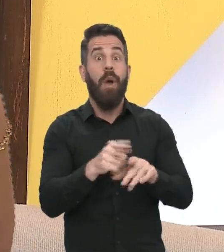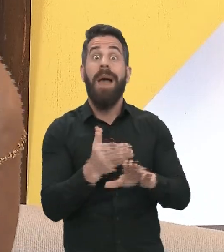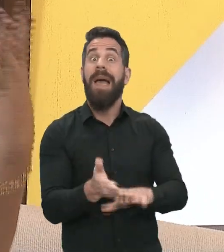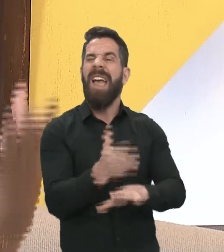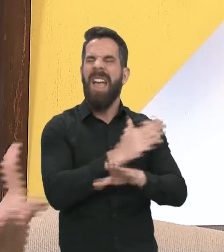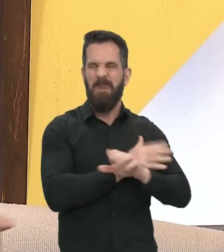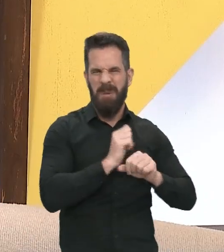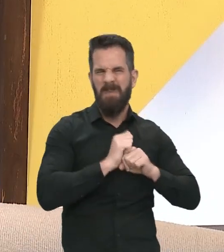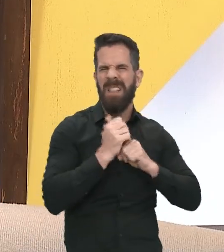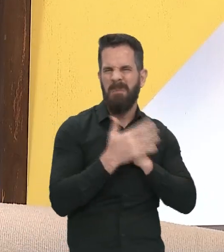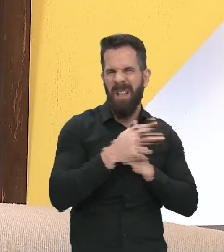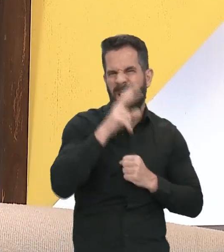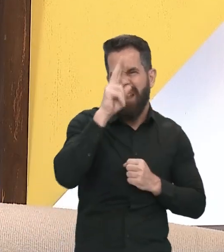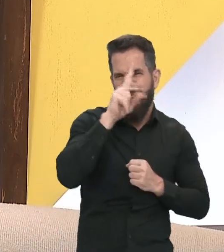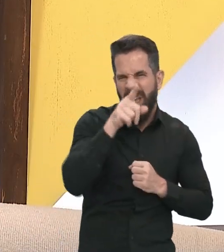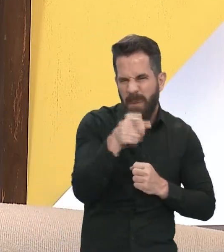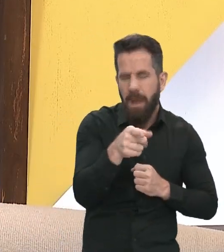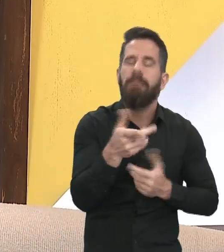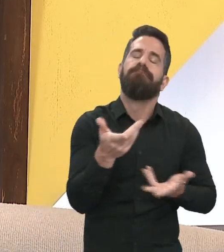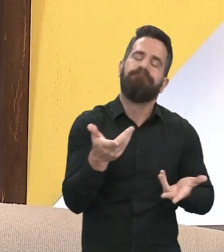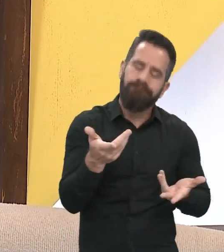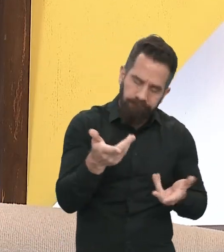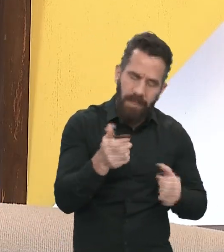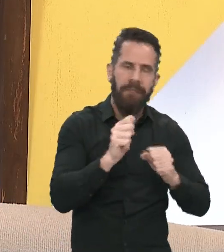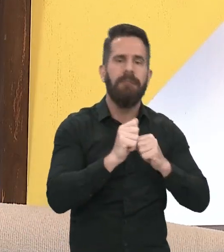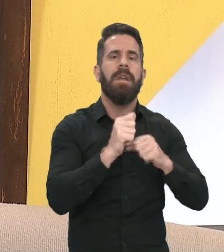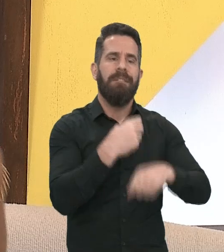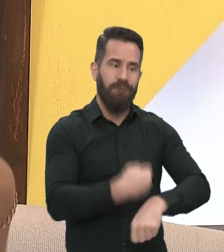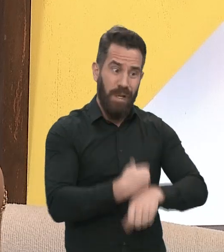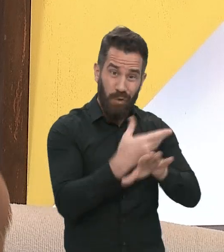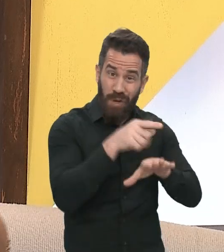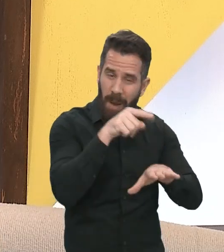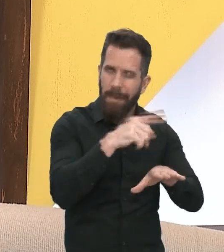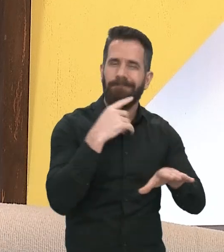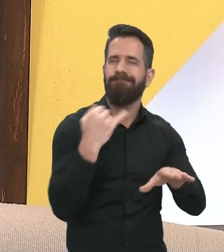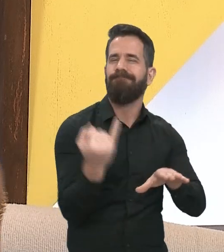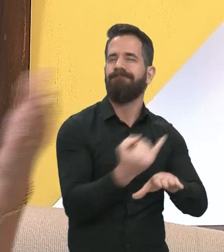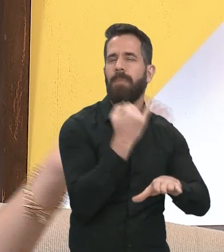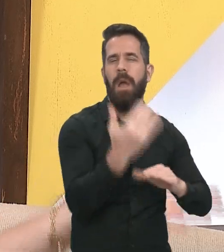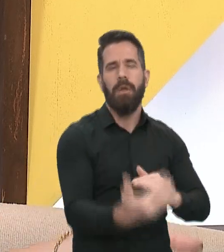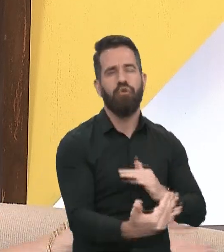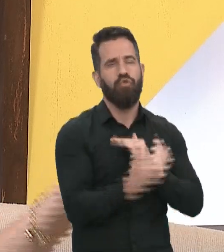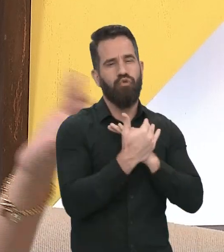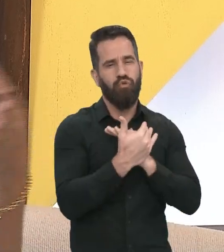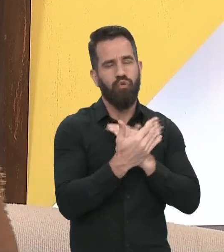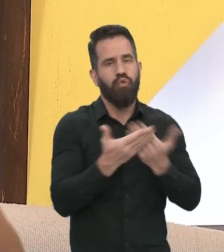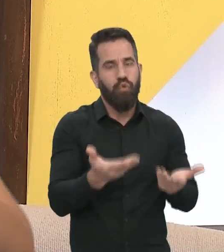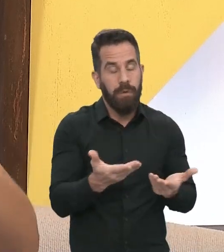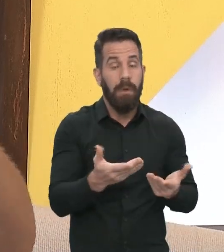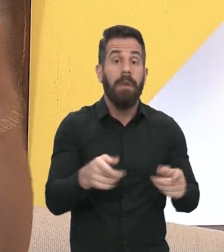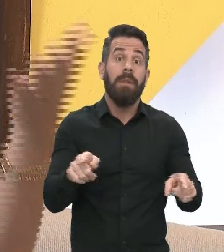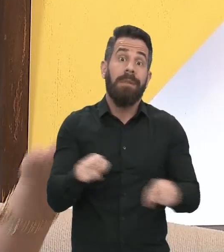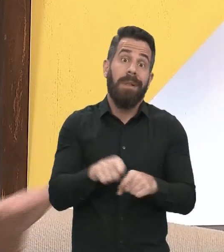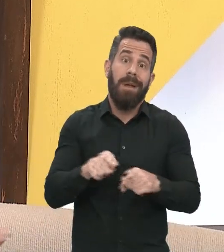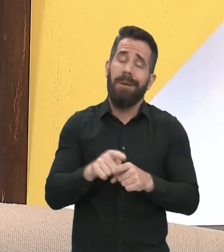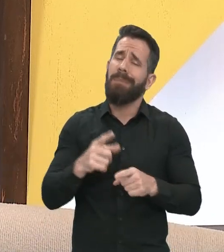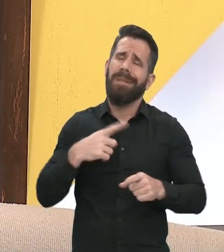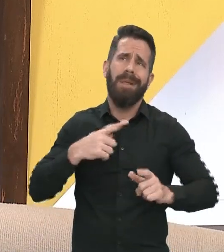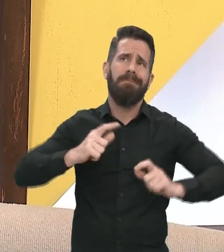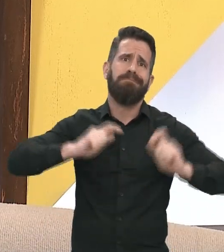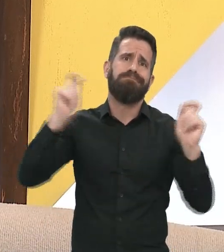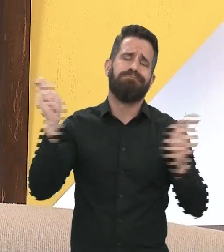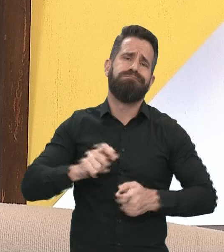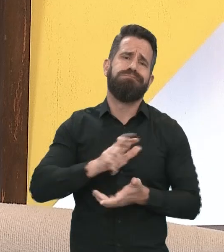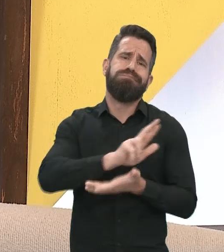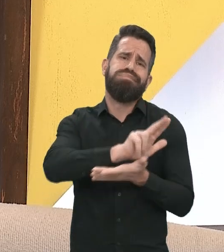o quanto essas videochamadas também eram importantes. E é um mundo que pode, como a Ju falou, que existem várias